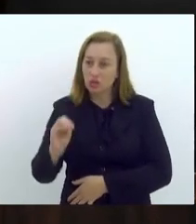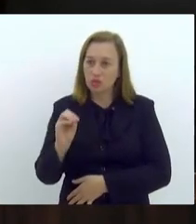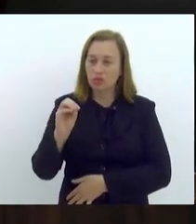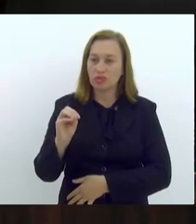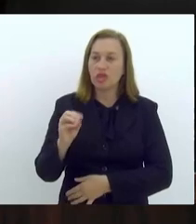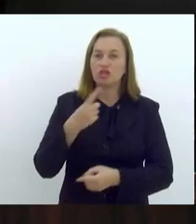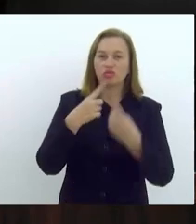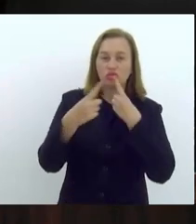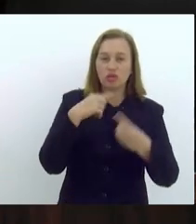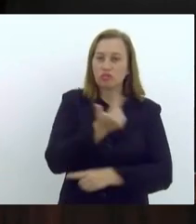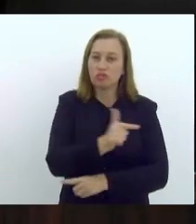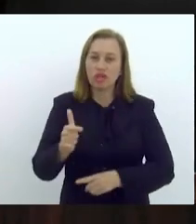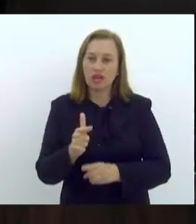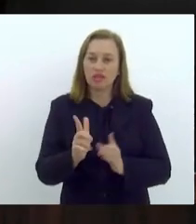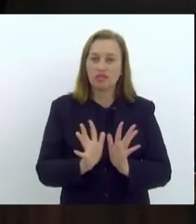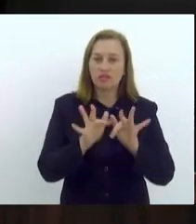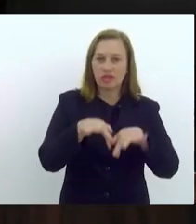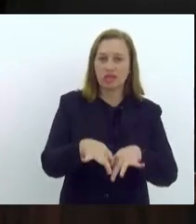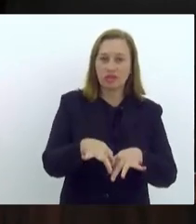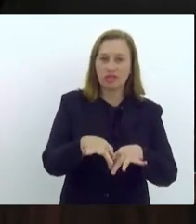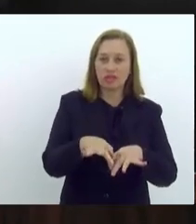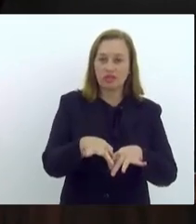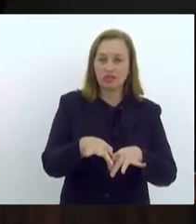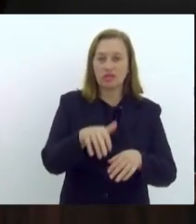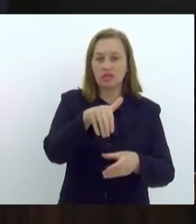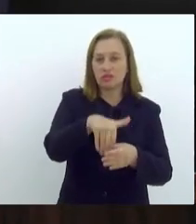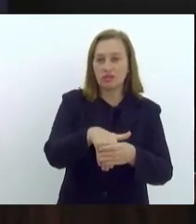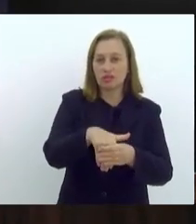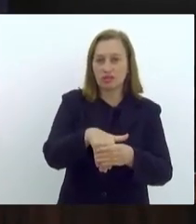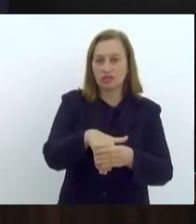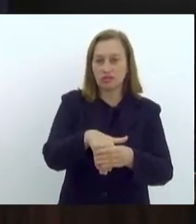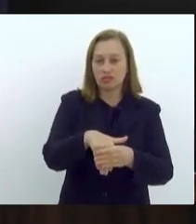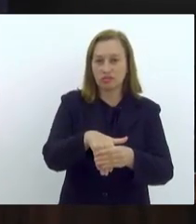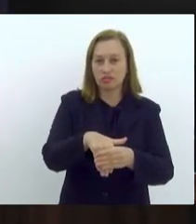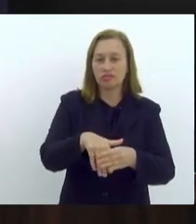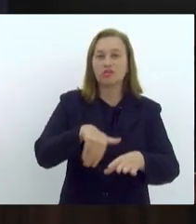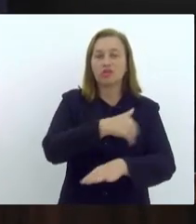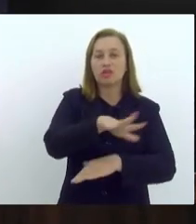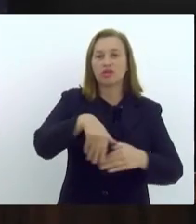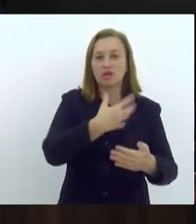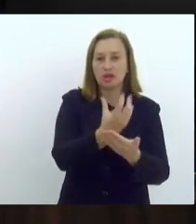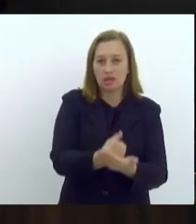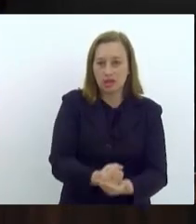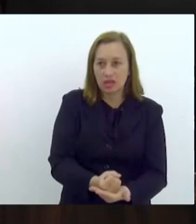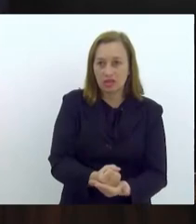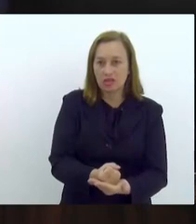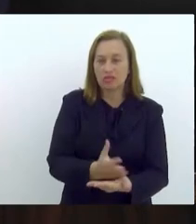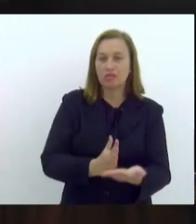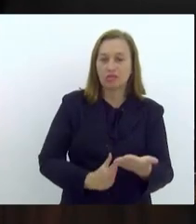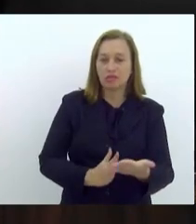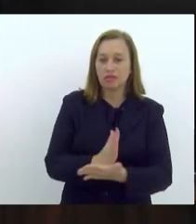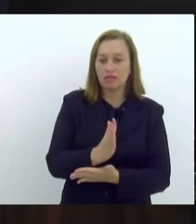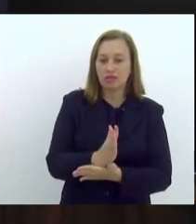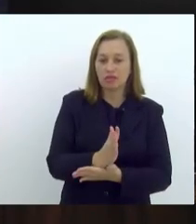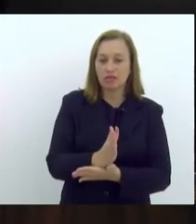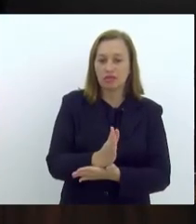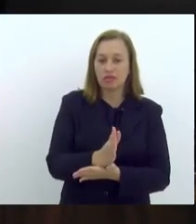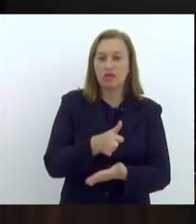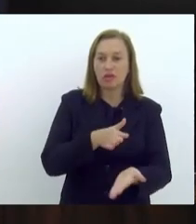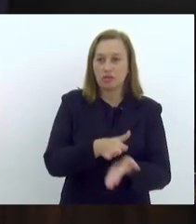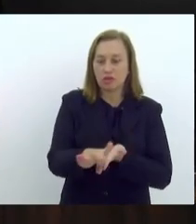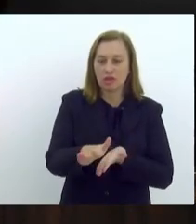não havendo quem queira discutir, encerrada a discussão, em votação. Senhores que aprovam, permaneçam como estão, aprovado, vai a